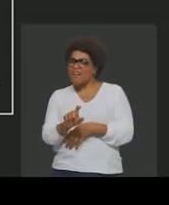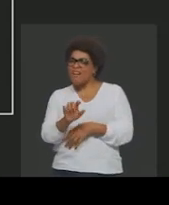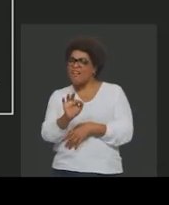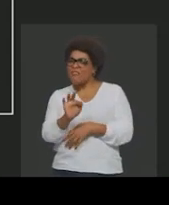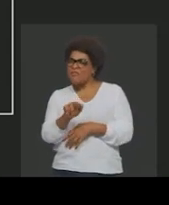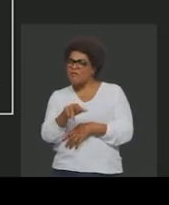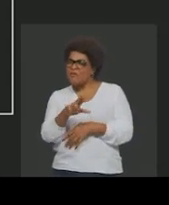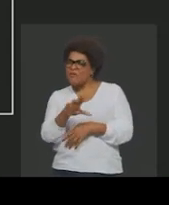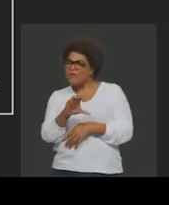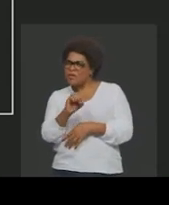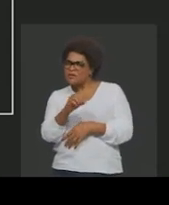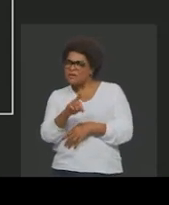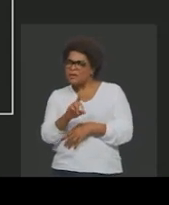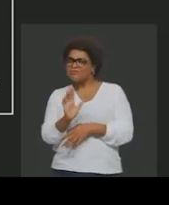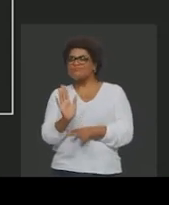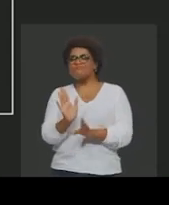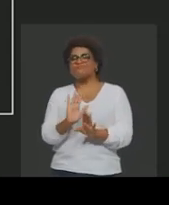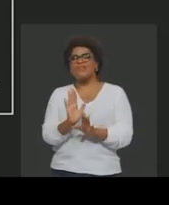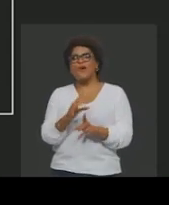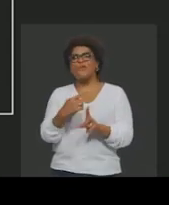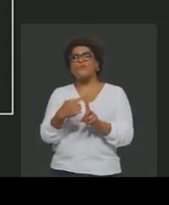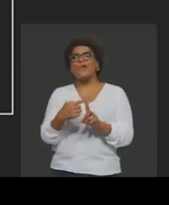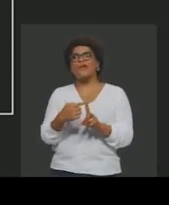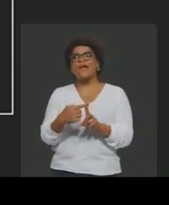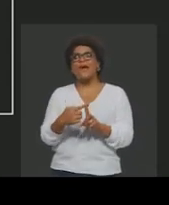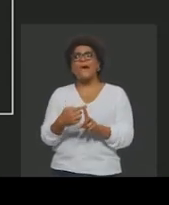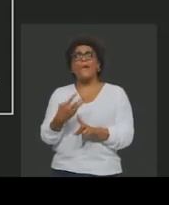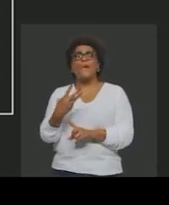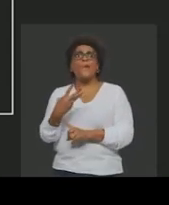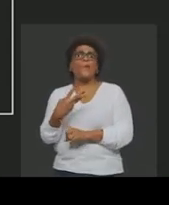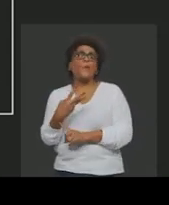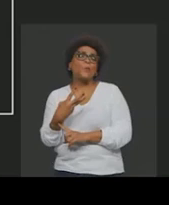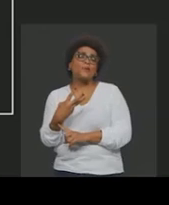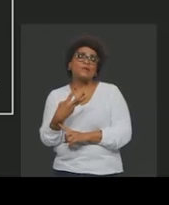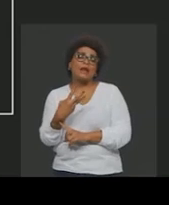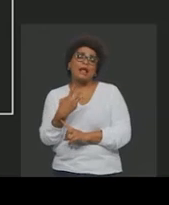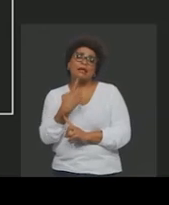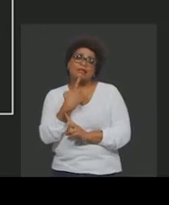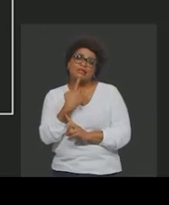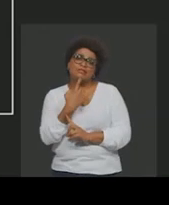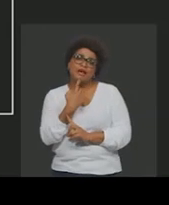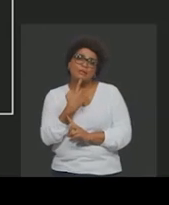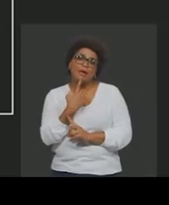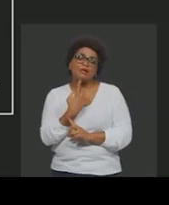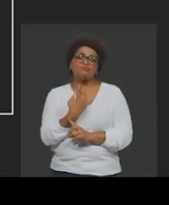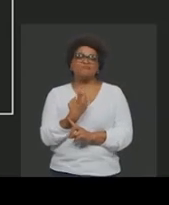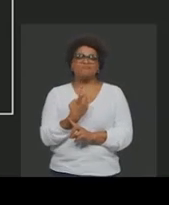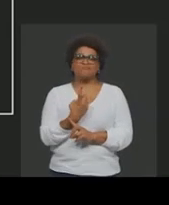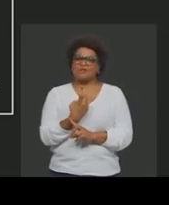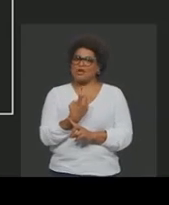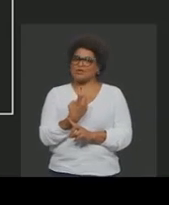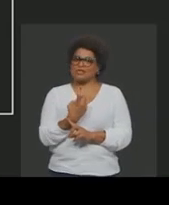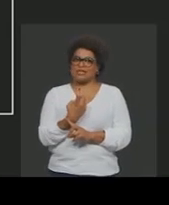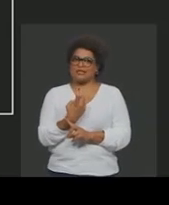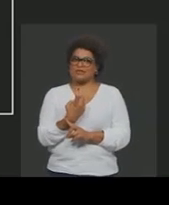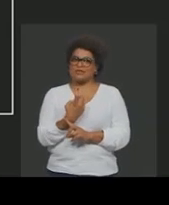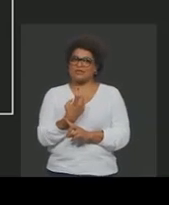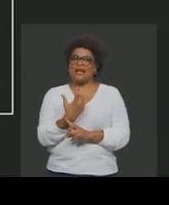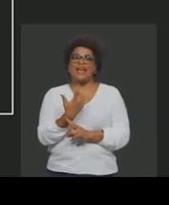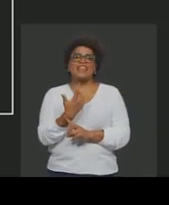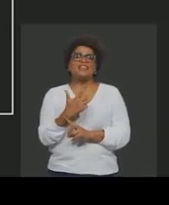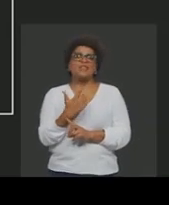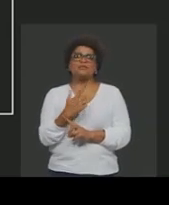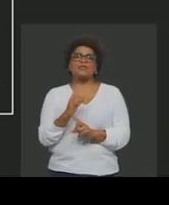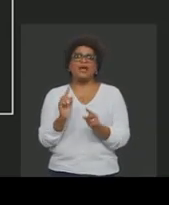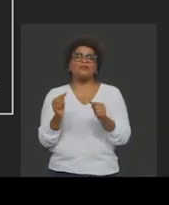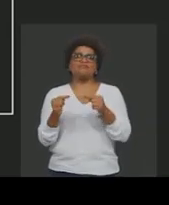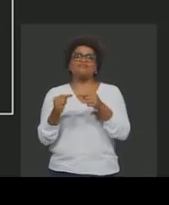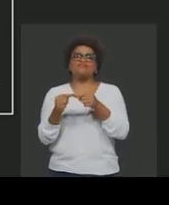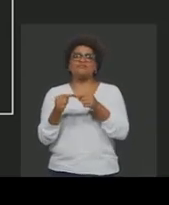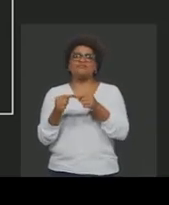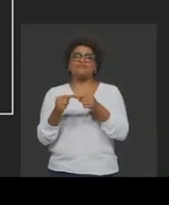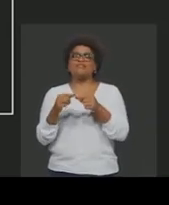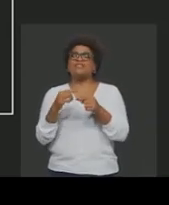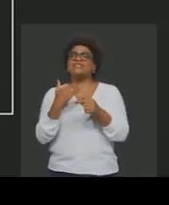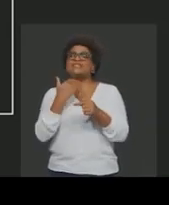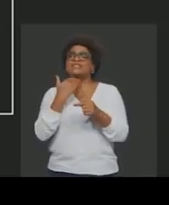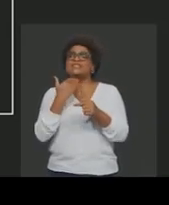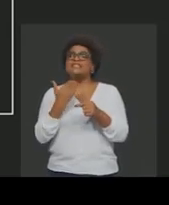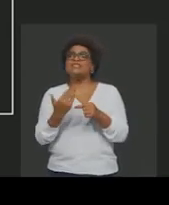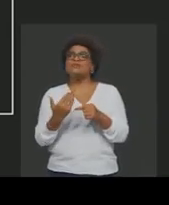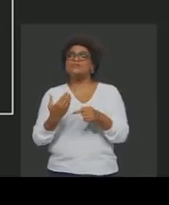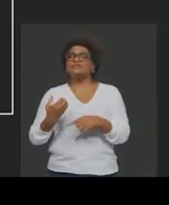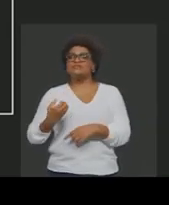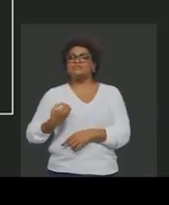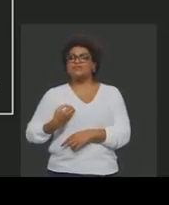ninguém. Não é função, pois o 3 de A não se relaciona com ninguém de B. Lembra que a gente falou,